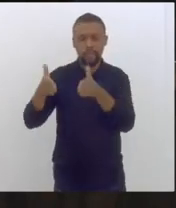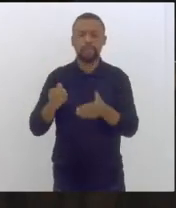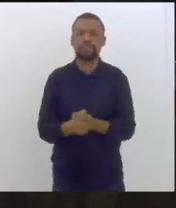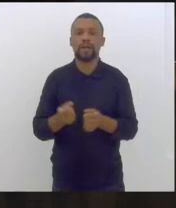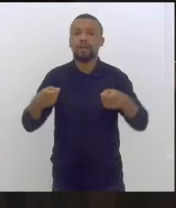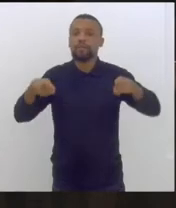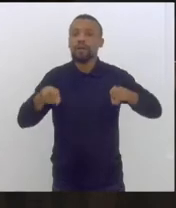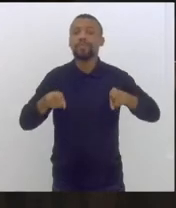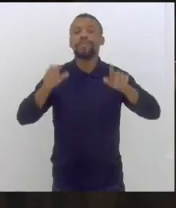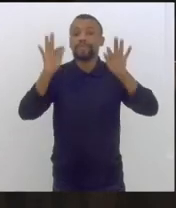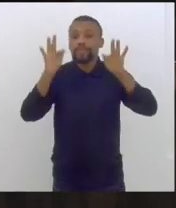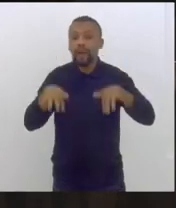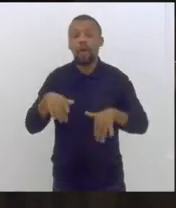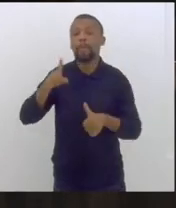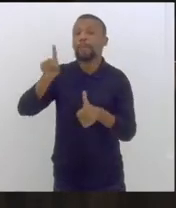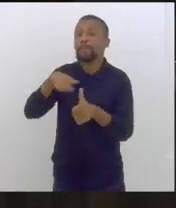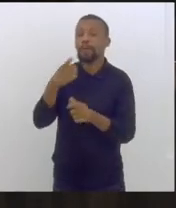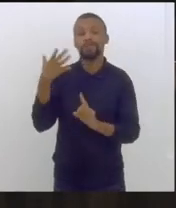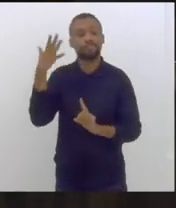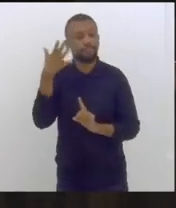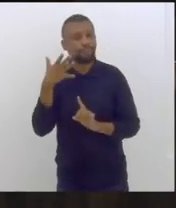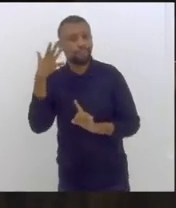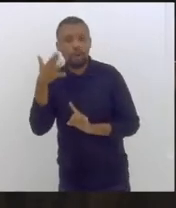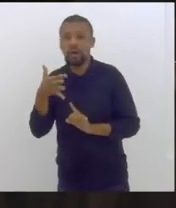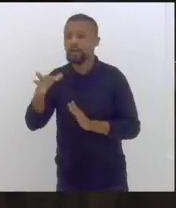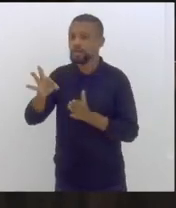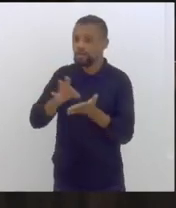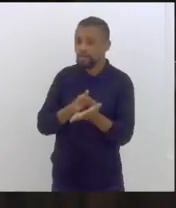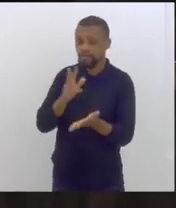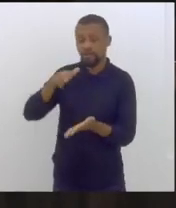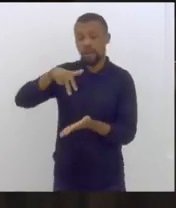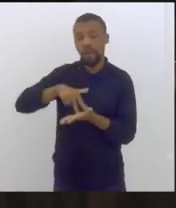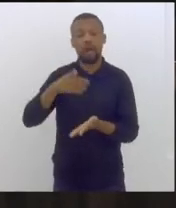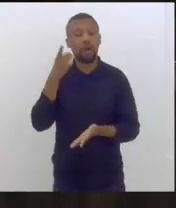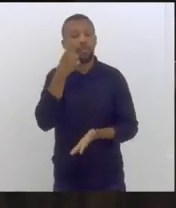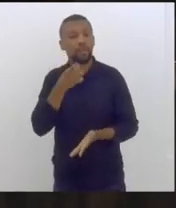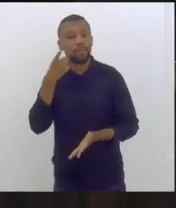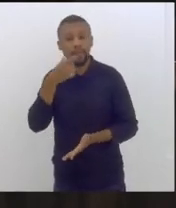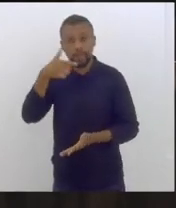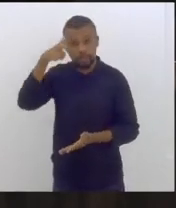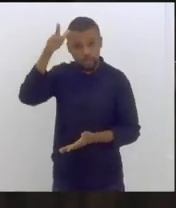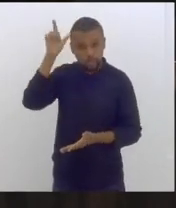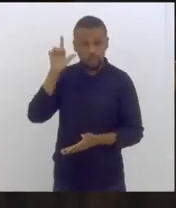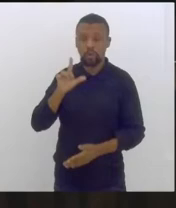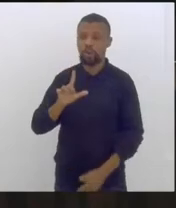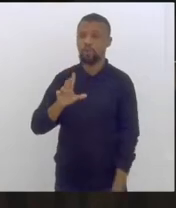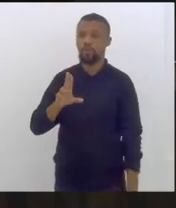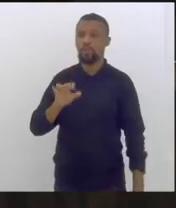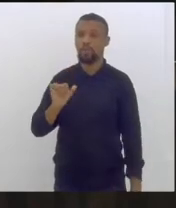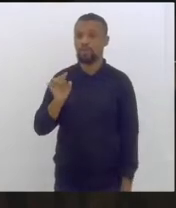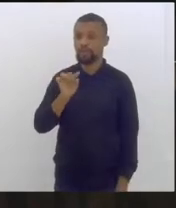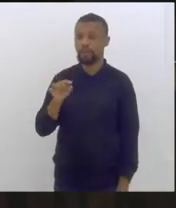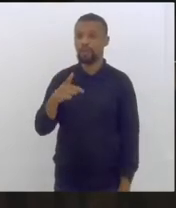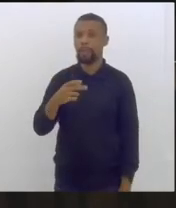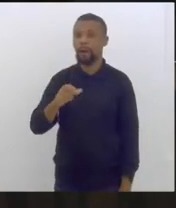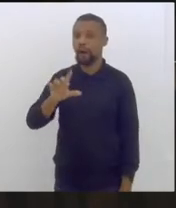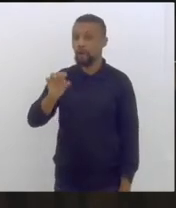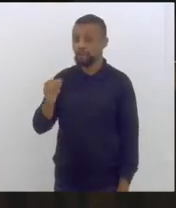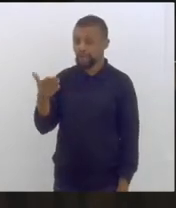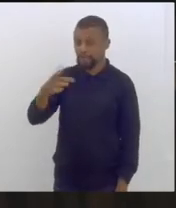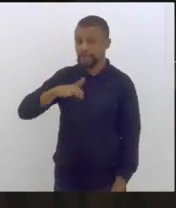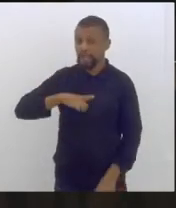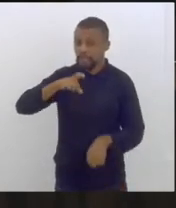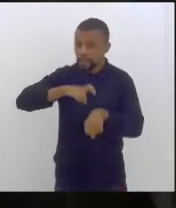final primeiro orador Deputado Luiz Paulo volto consistência dispõe de dez minutos no tempo